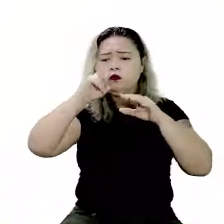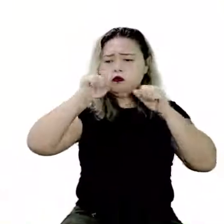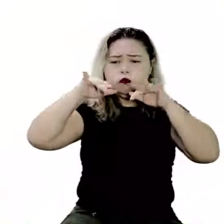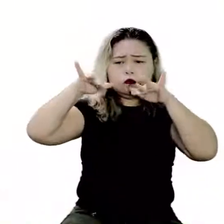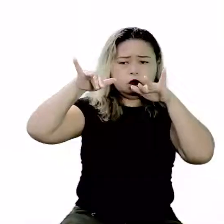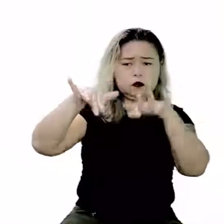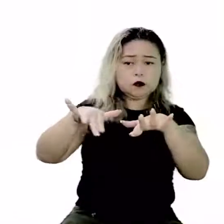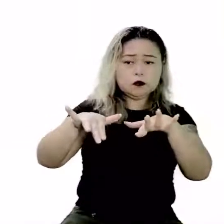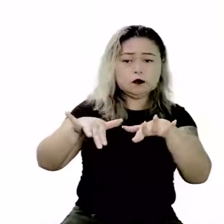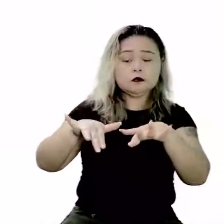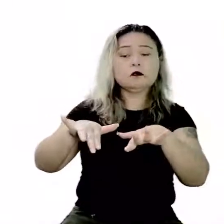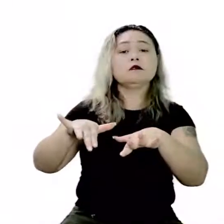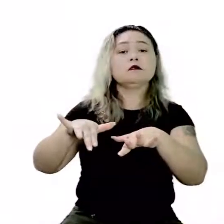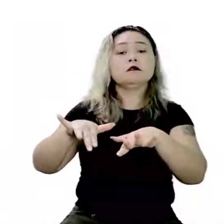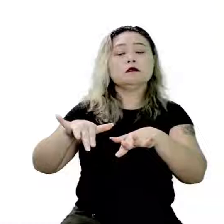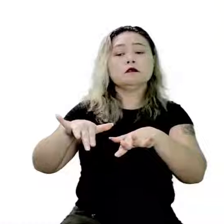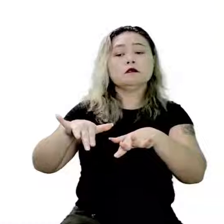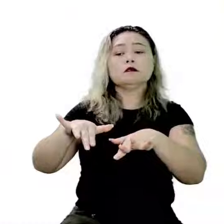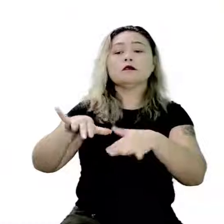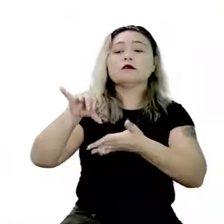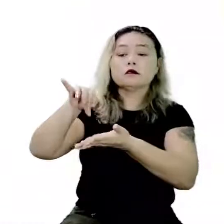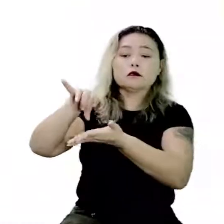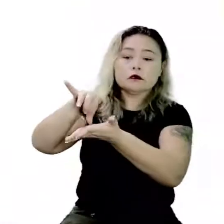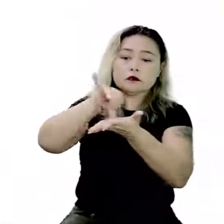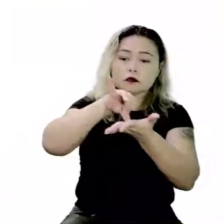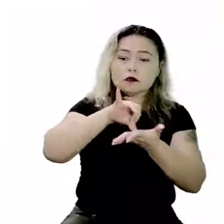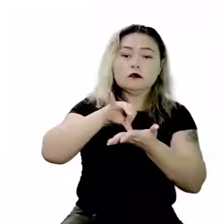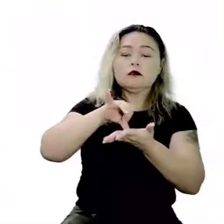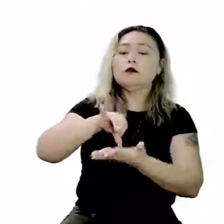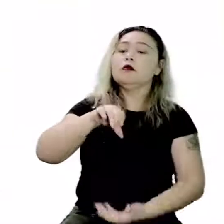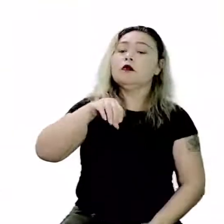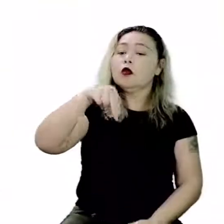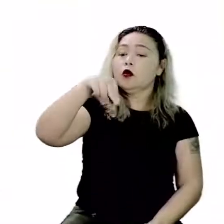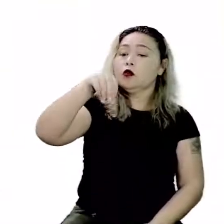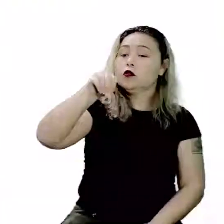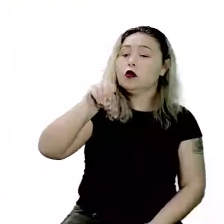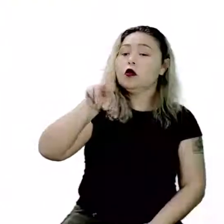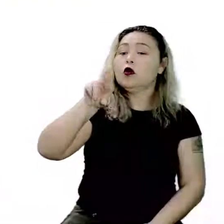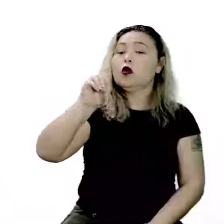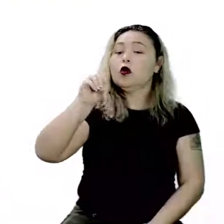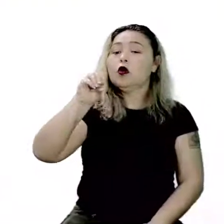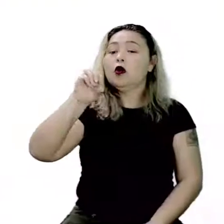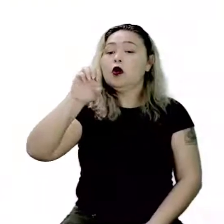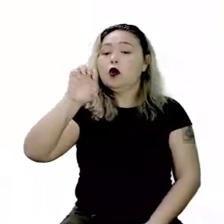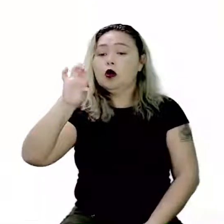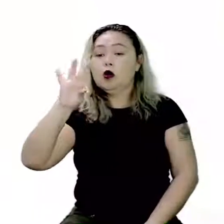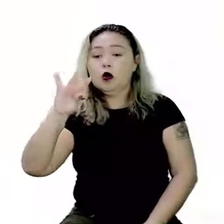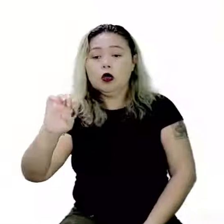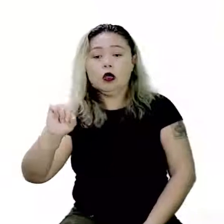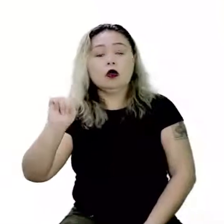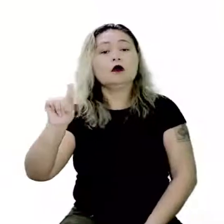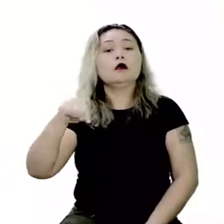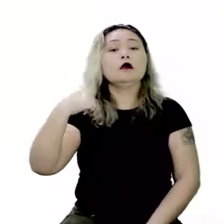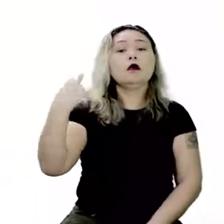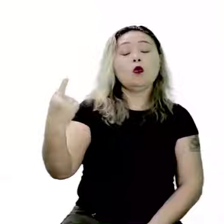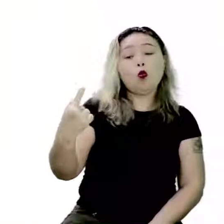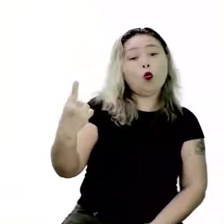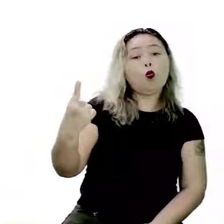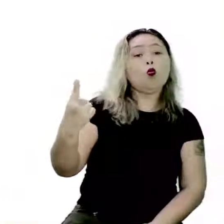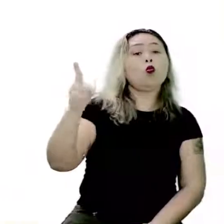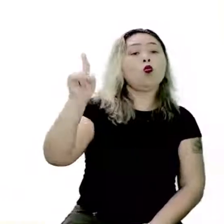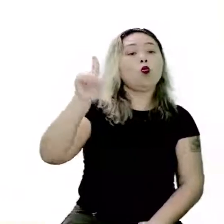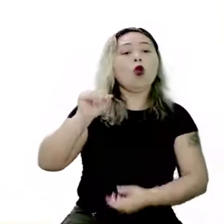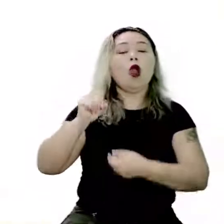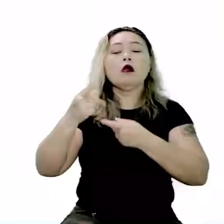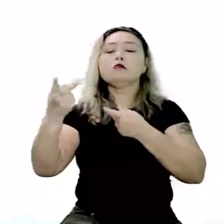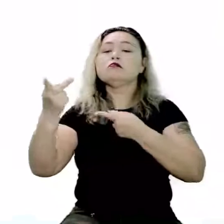intensidade que aconteceu no Planaflora, o Polo Noroeste, aí veio o Planaflora, ok? O Plano Agropecuário